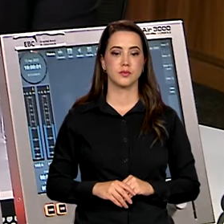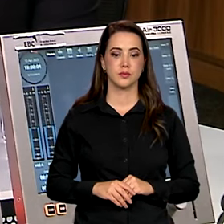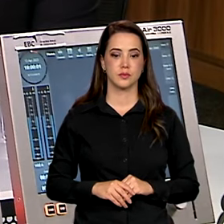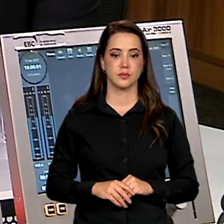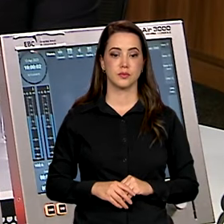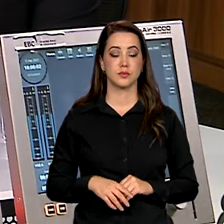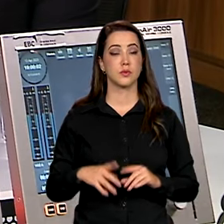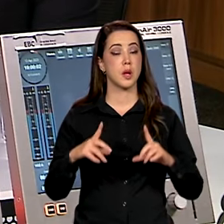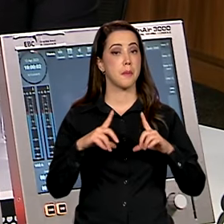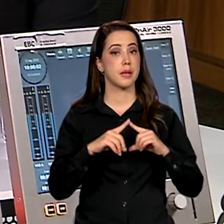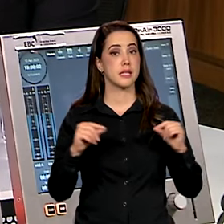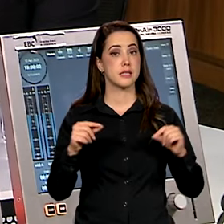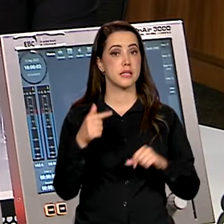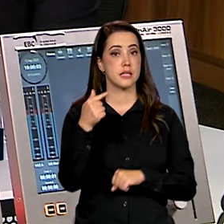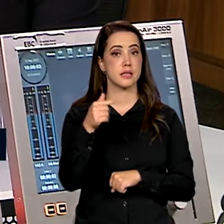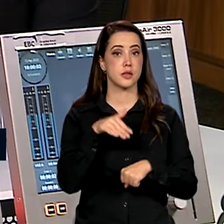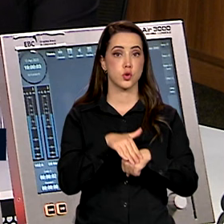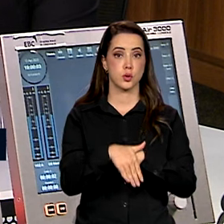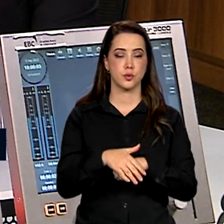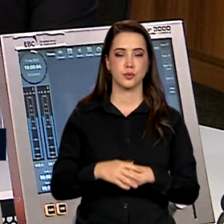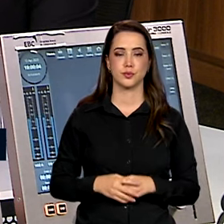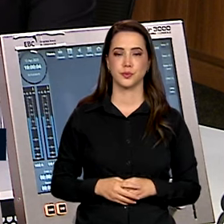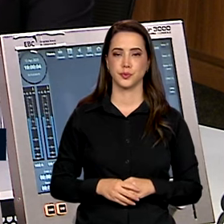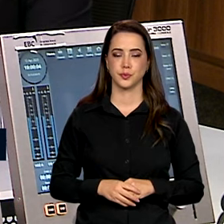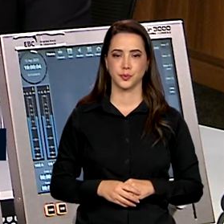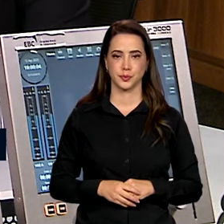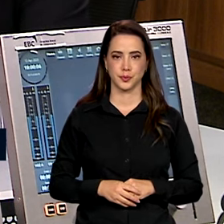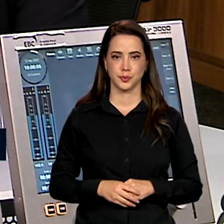em Brasília 19 horas